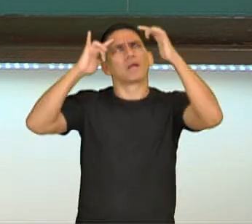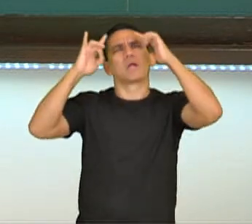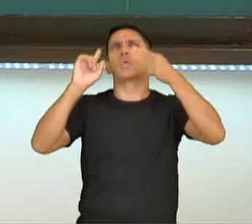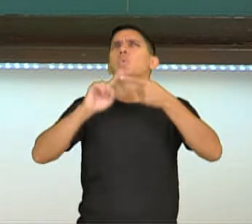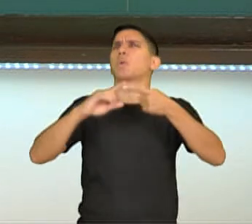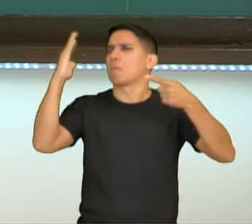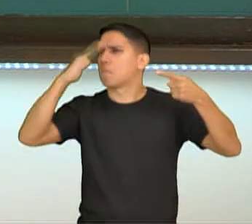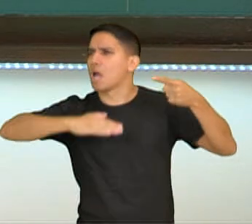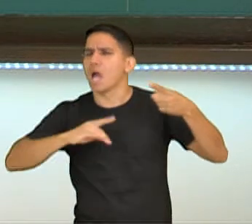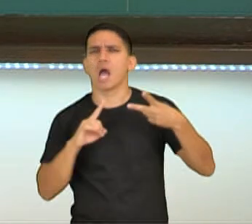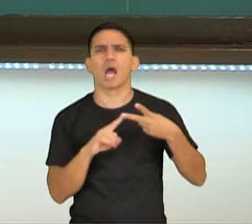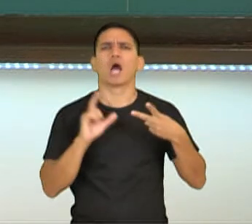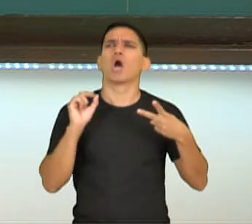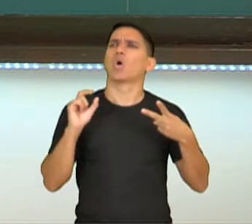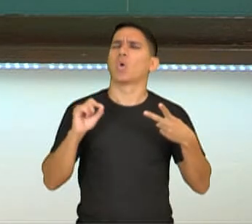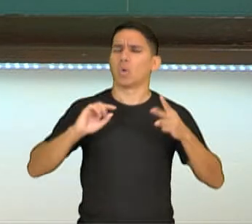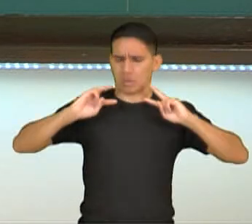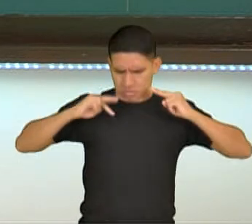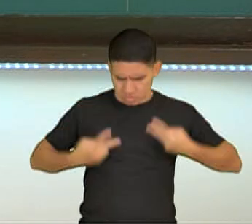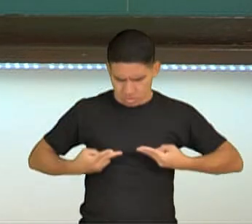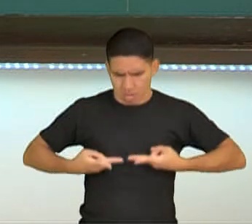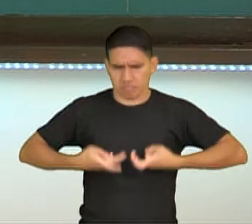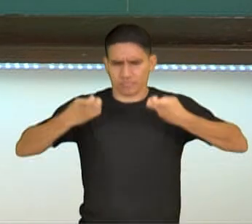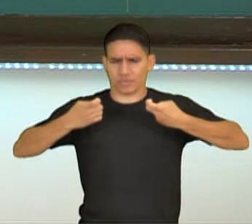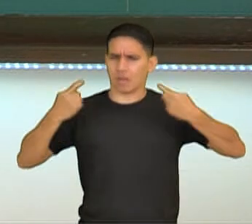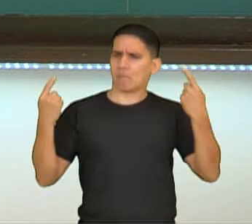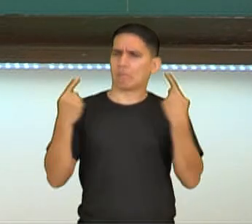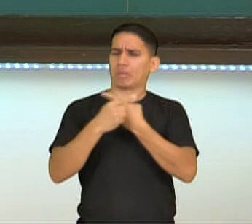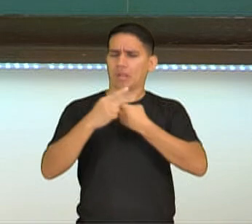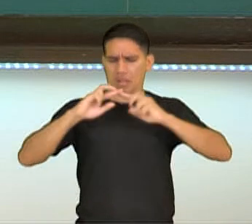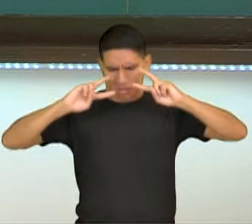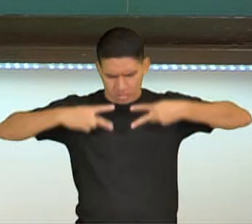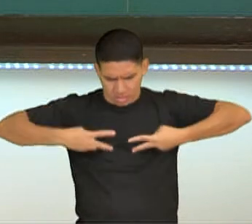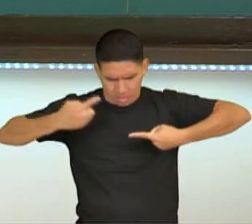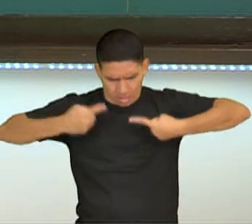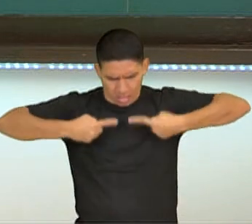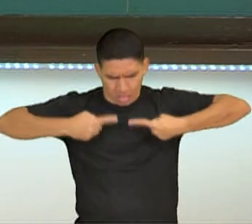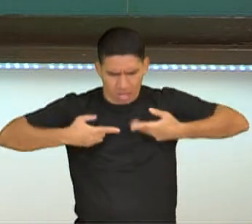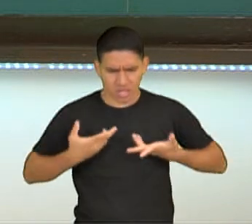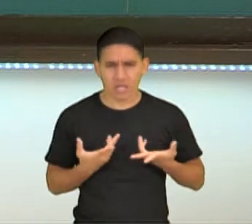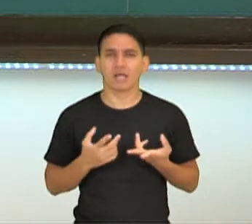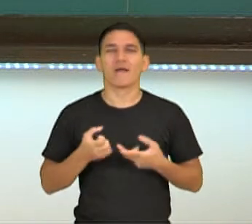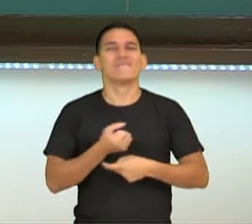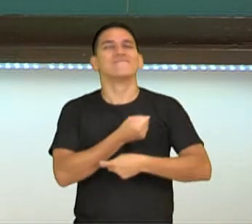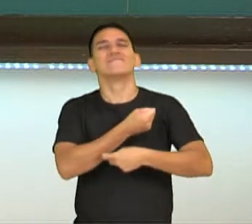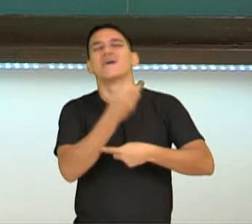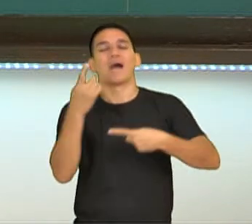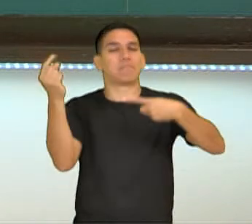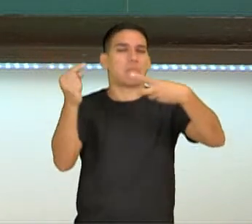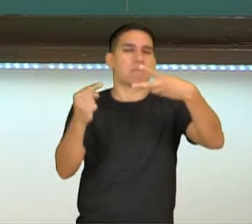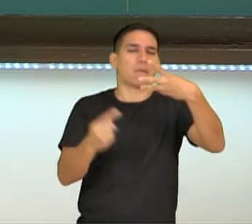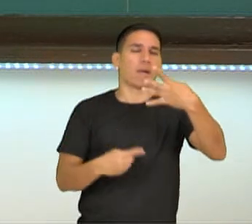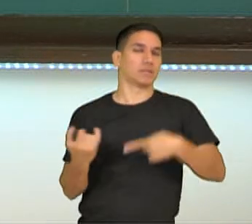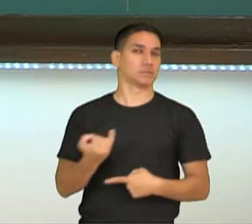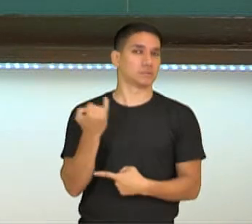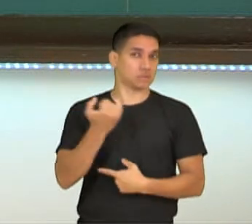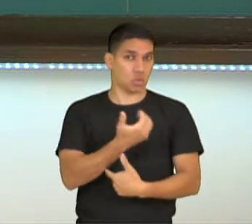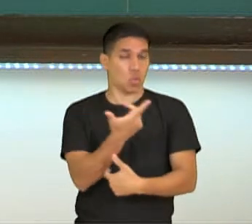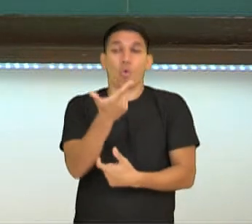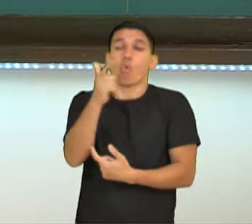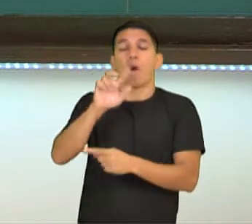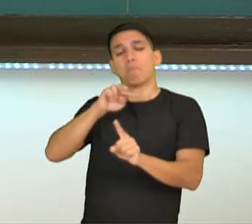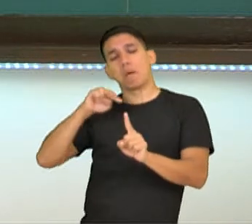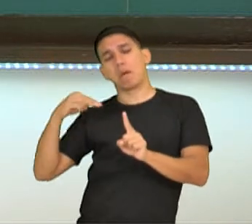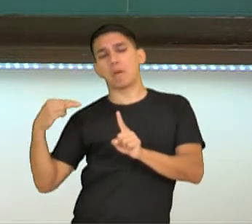sobre a dualidade, né, do ser humano e tantas outras coisas que vão ser importantes, que vão subsidiar outras perspectivas